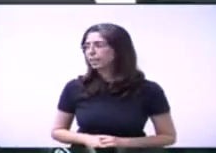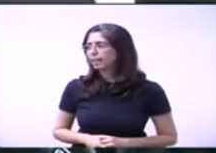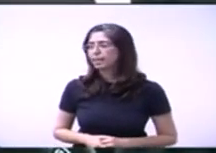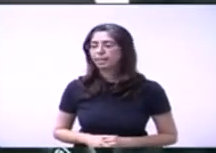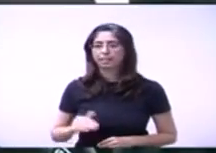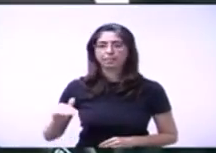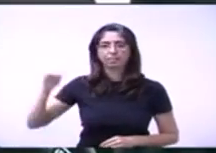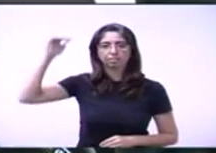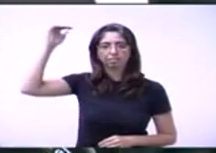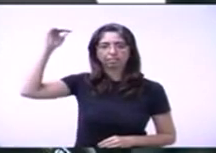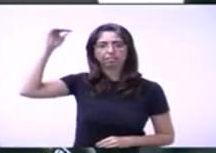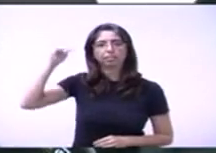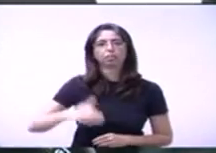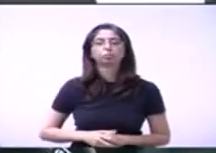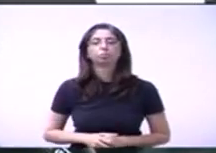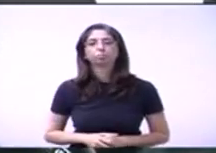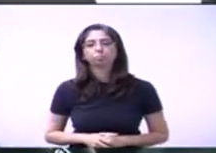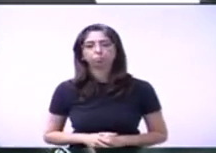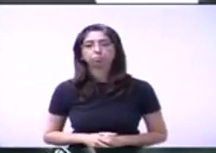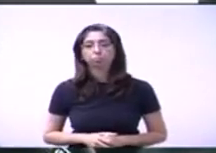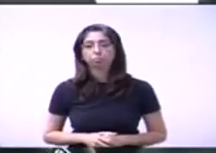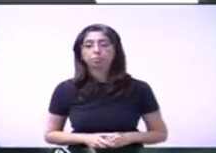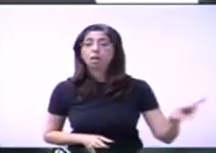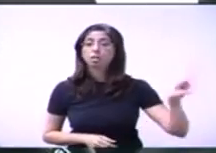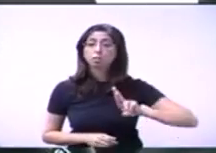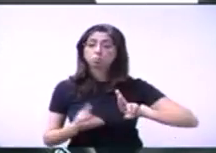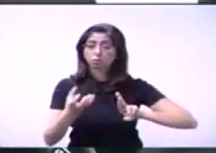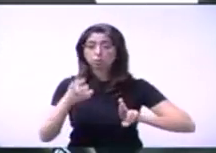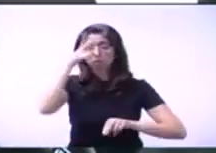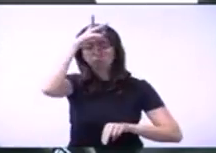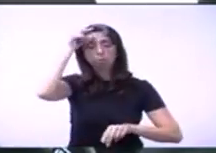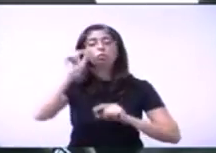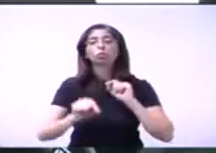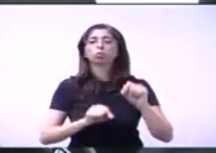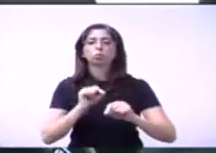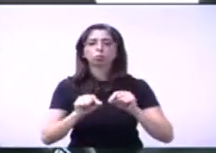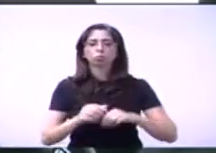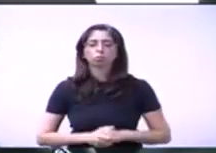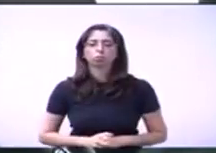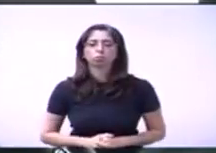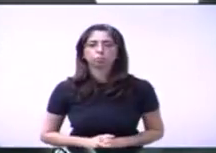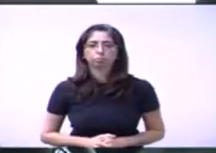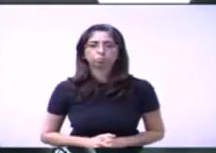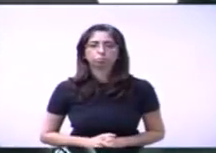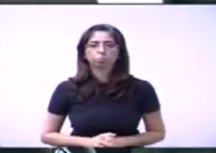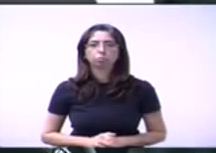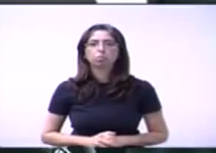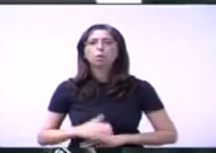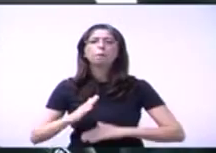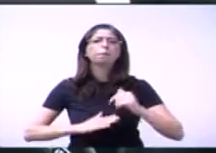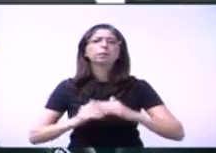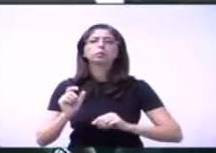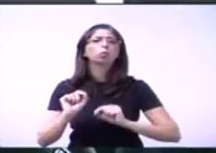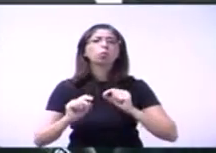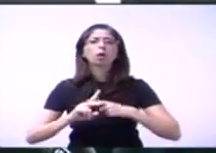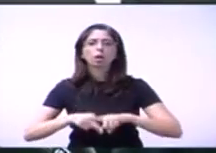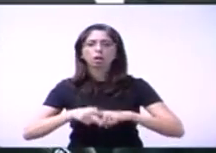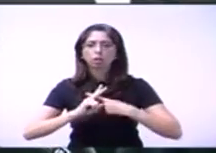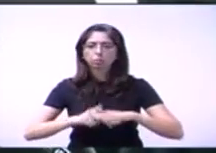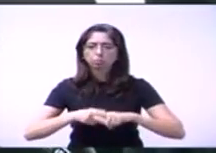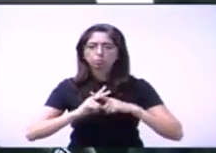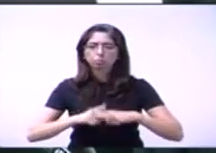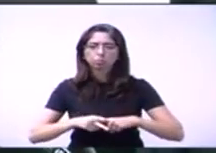requer informações ao Executivo sobre as providências a fim de realizar a manutenção